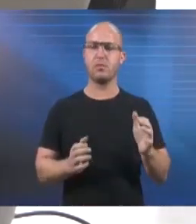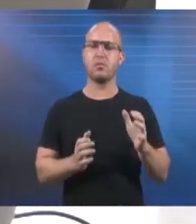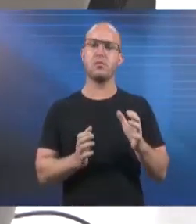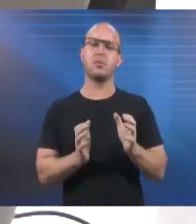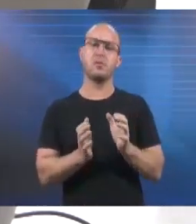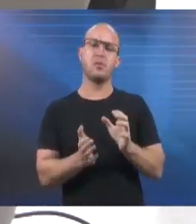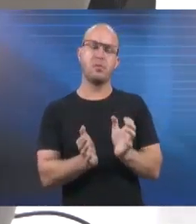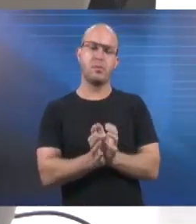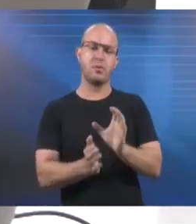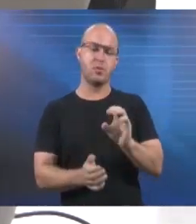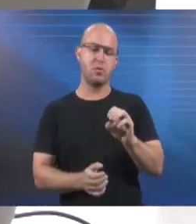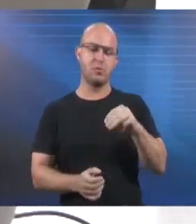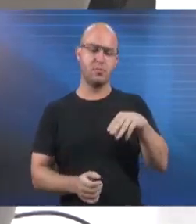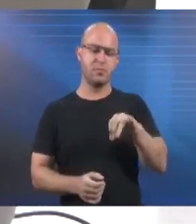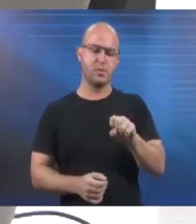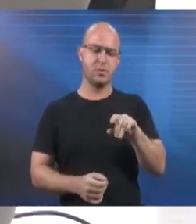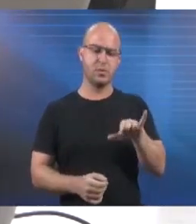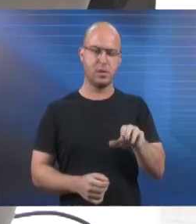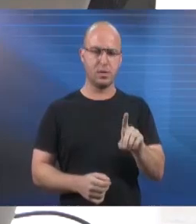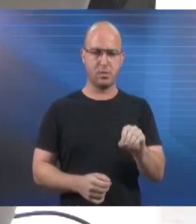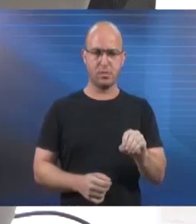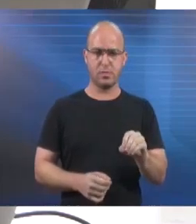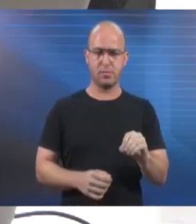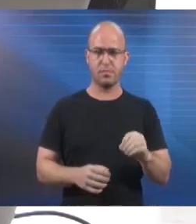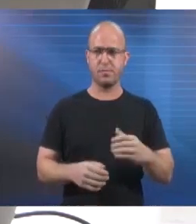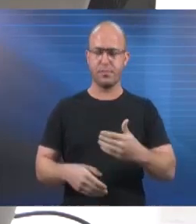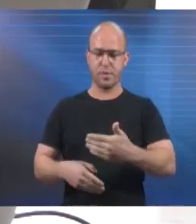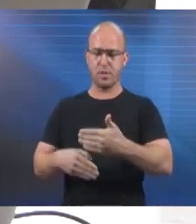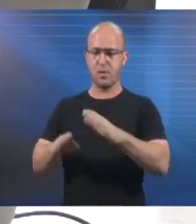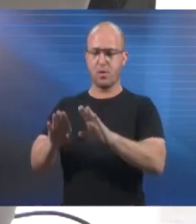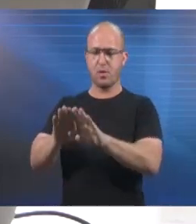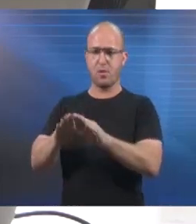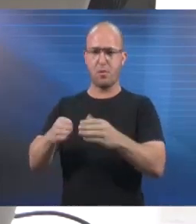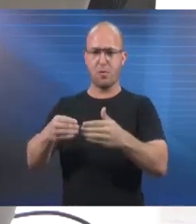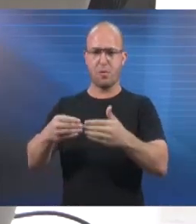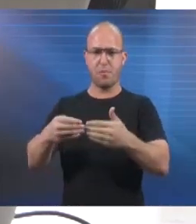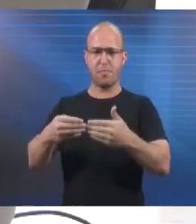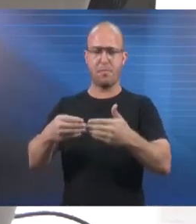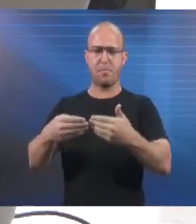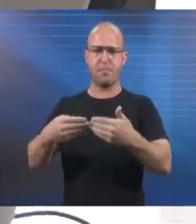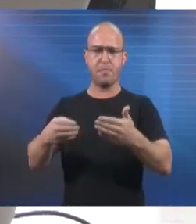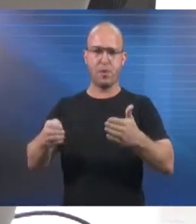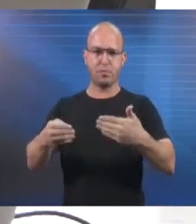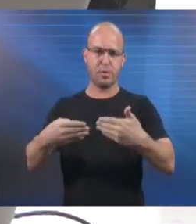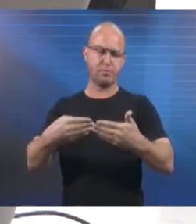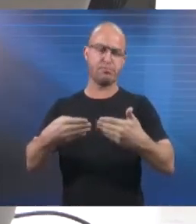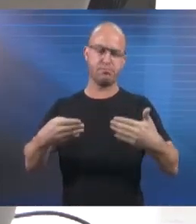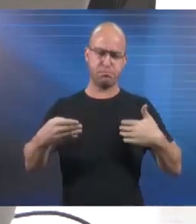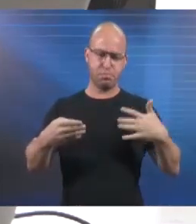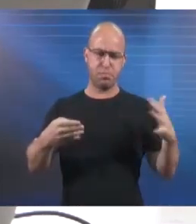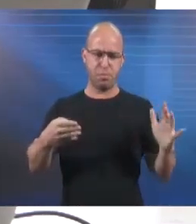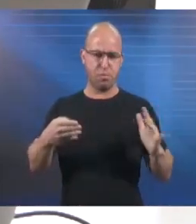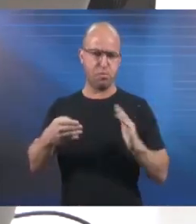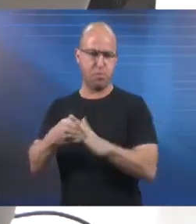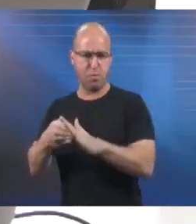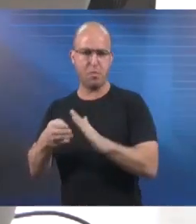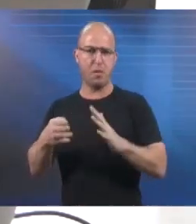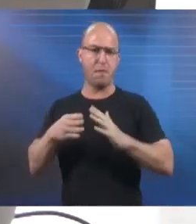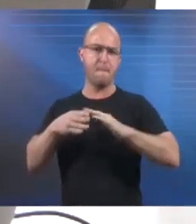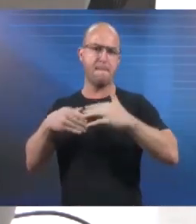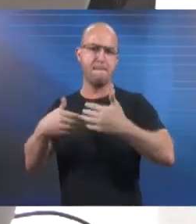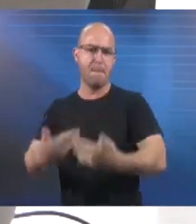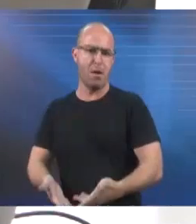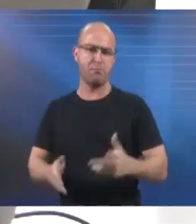comissionado e derrubaram o portão do idema Desde quando isso é postura de